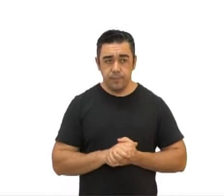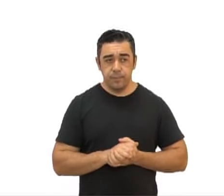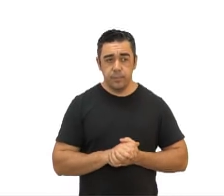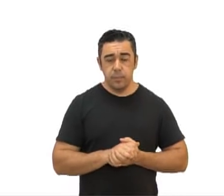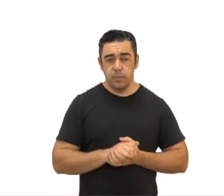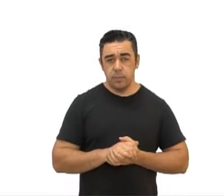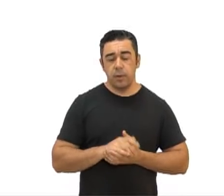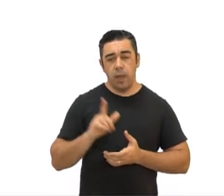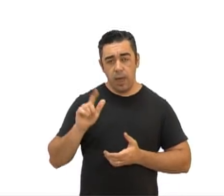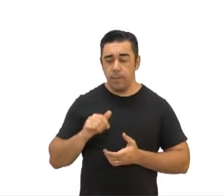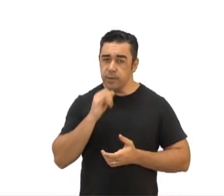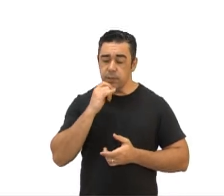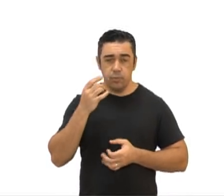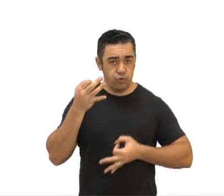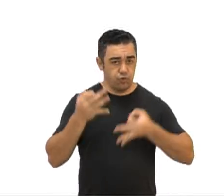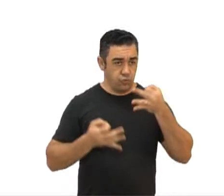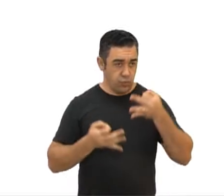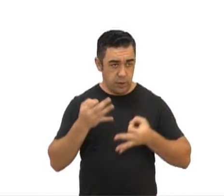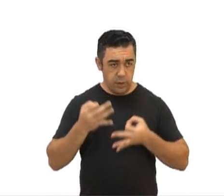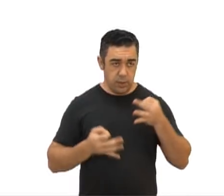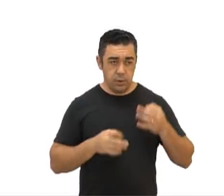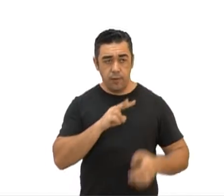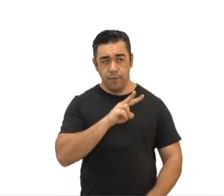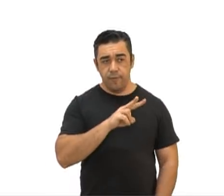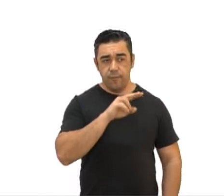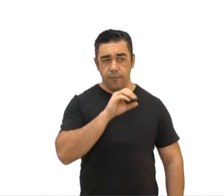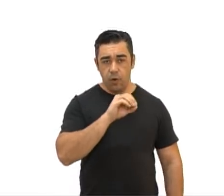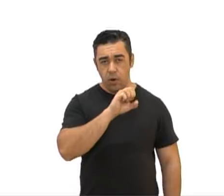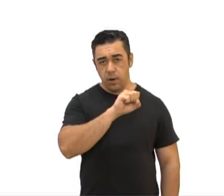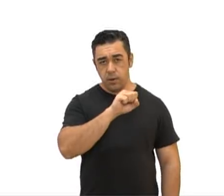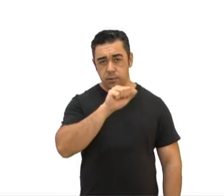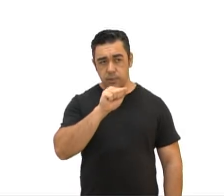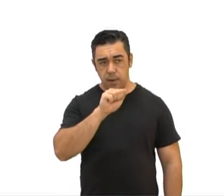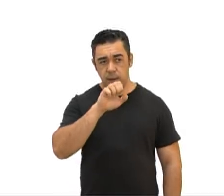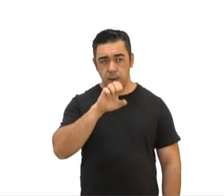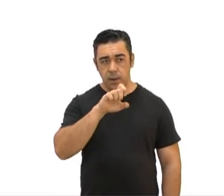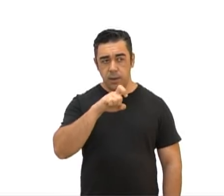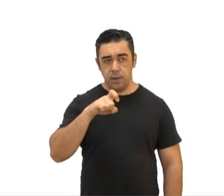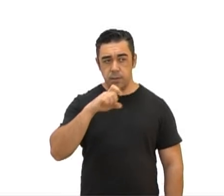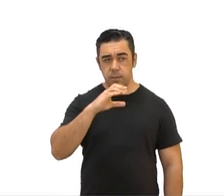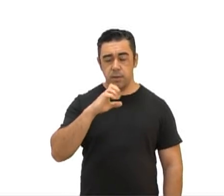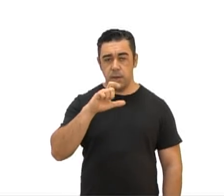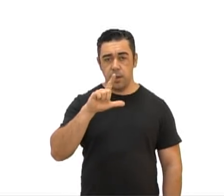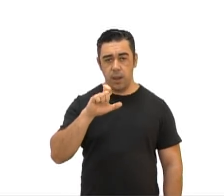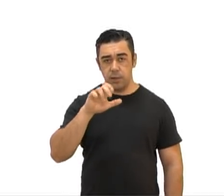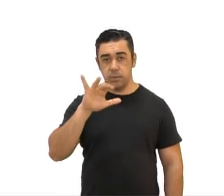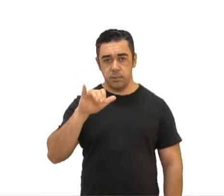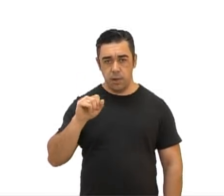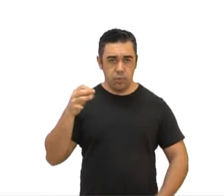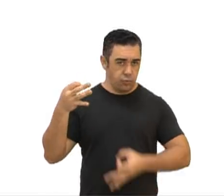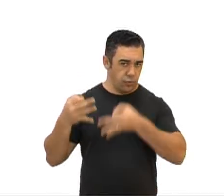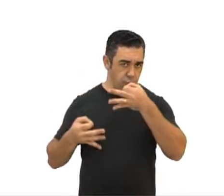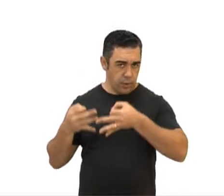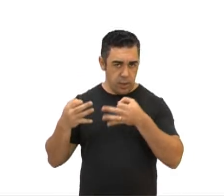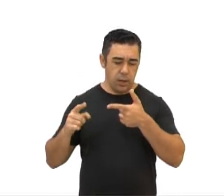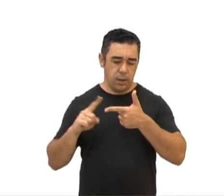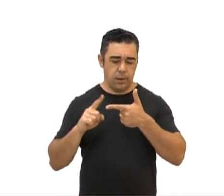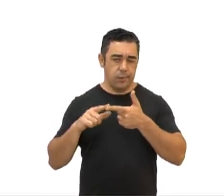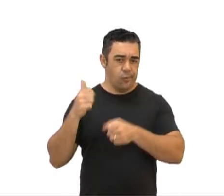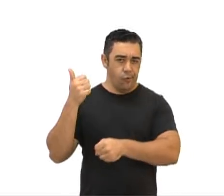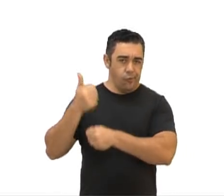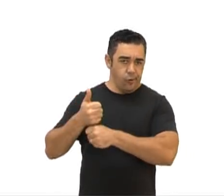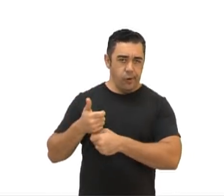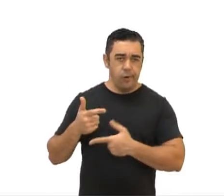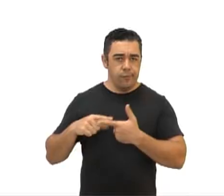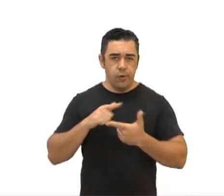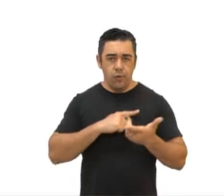Vossa Excelência, que vocês já devem ter ouvido, né, com mais frequência, a gente usa para altas autoridades governamentais, né?